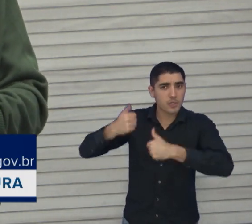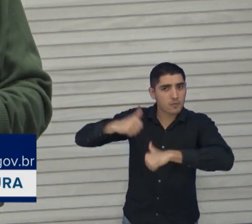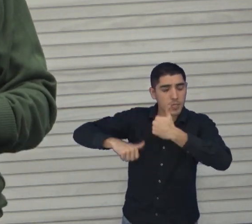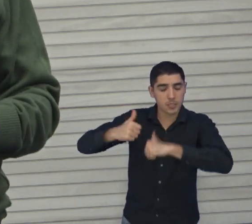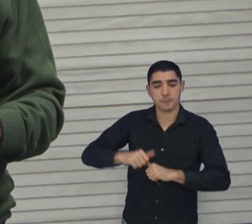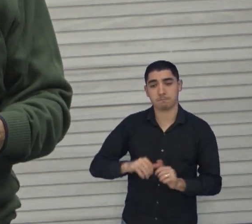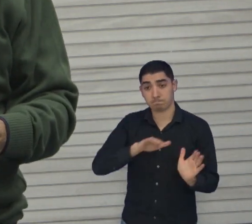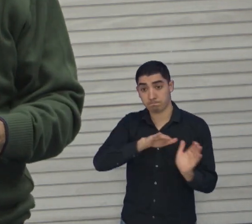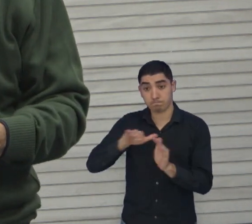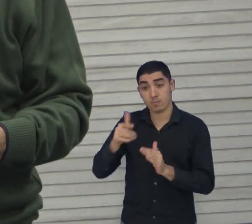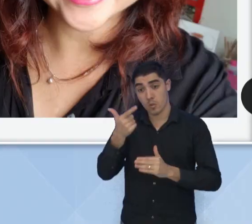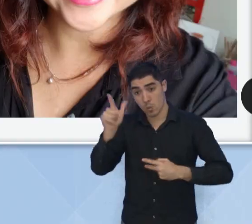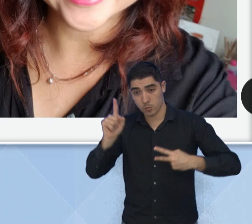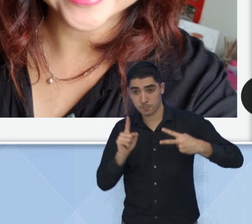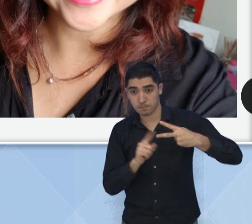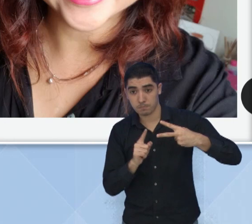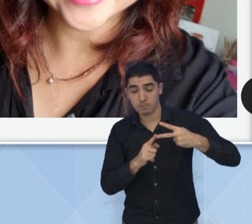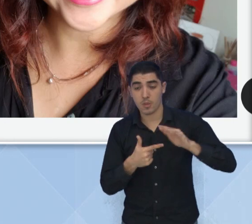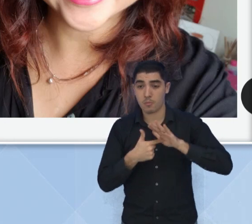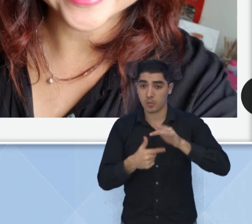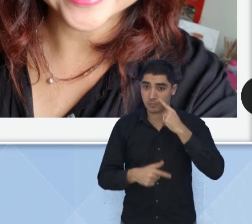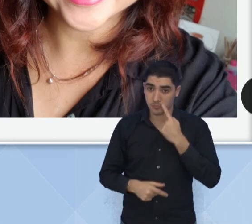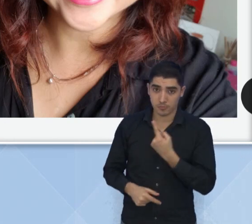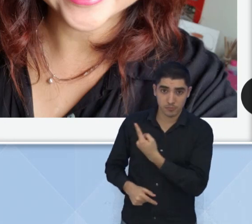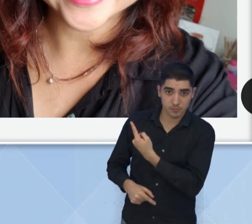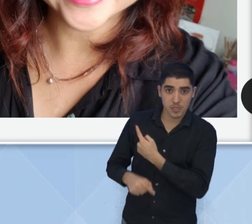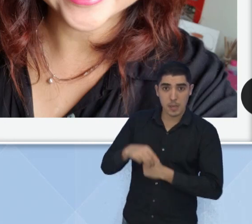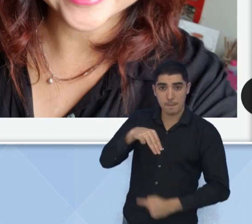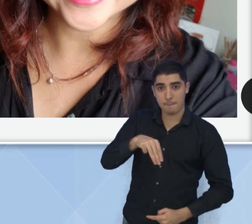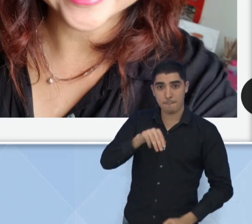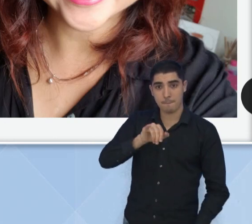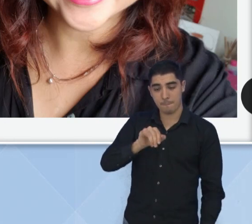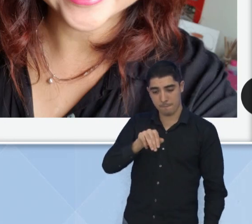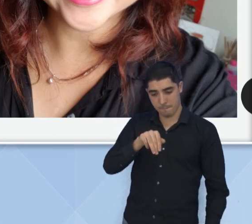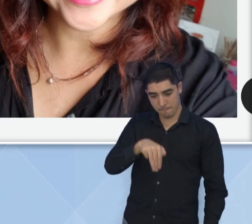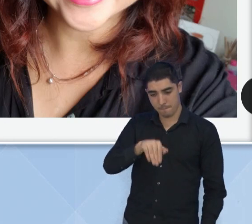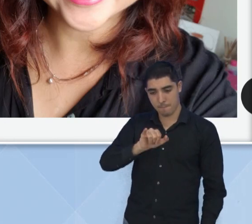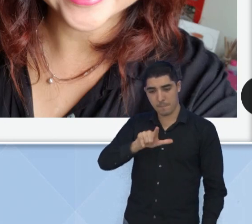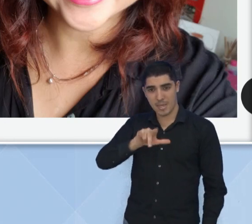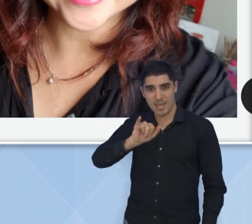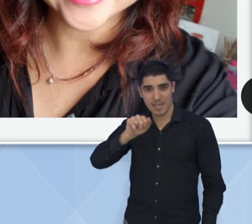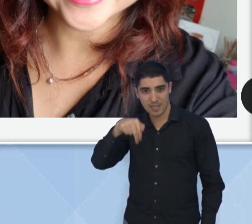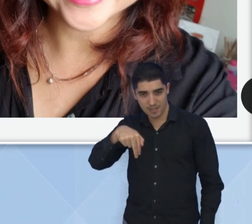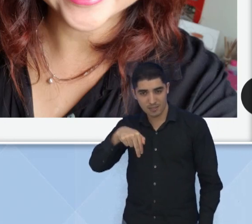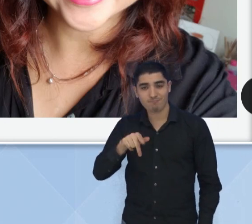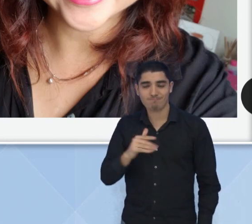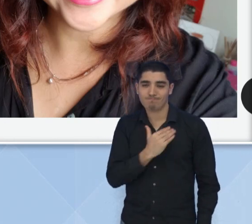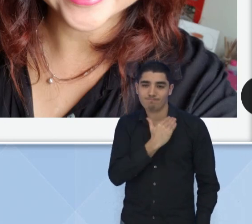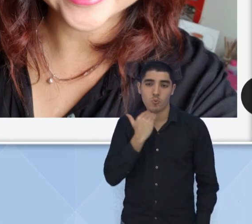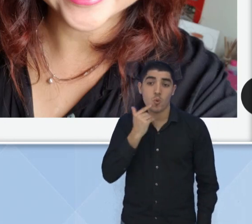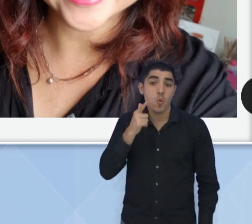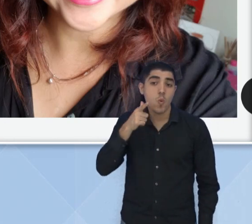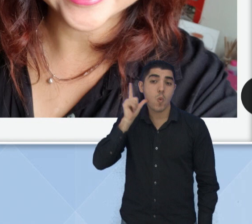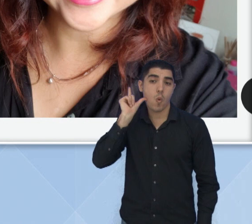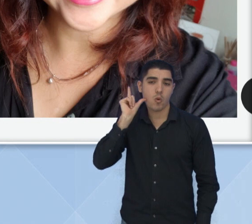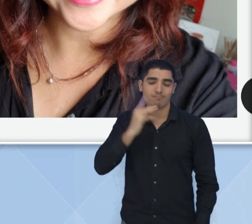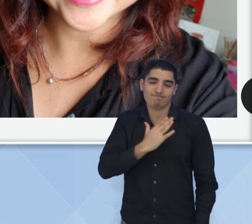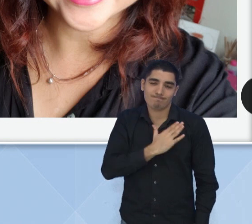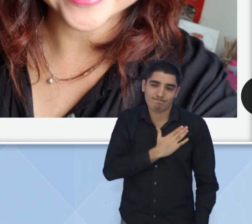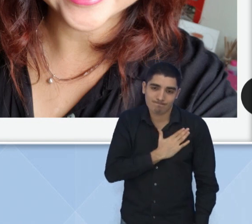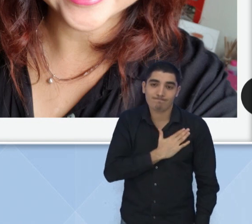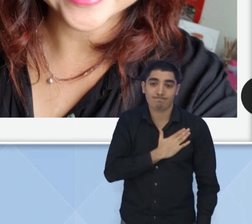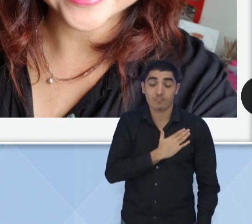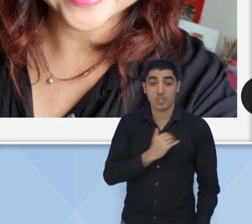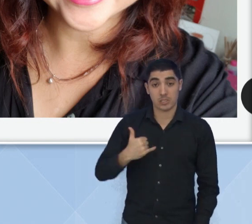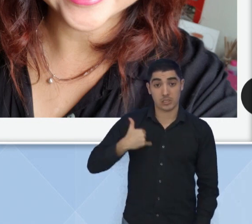Beto? É um minuto de silêncio para Miriam Tieme Yamamoto. Faleceu ontem, com